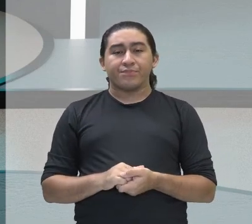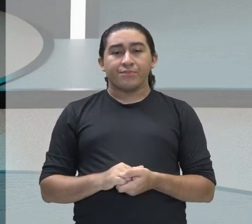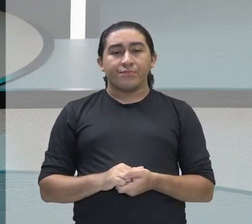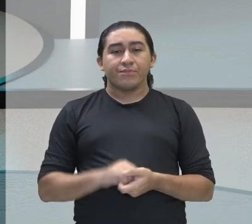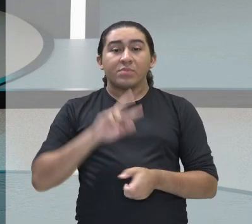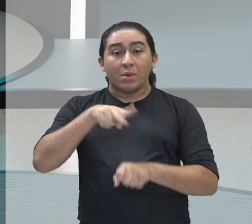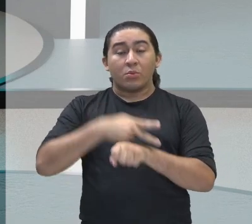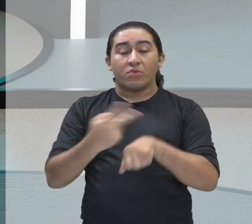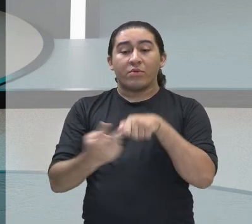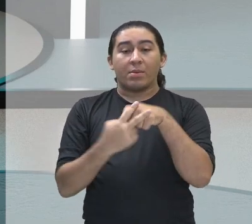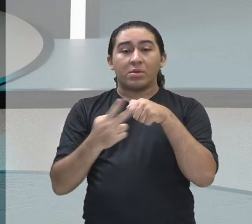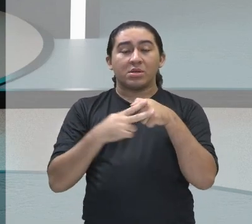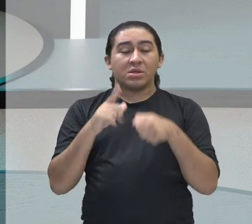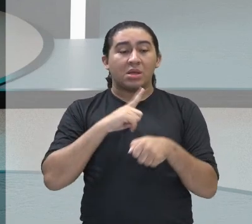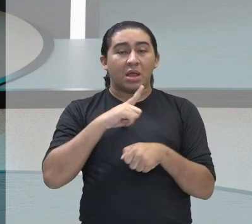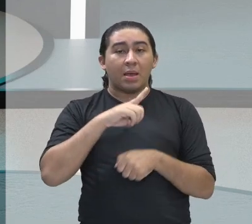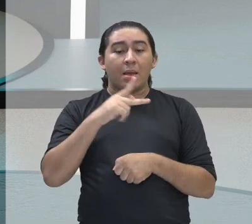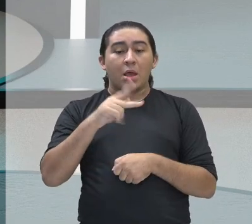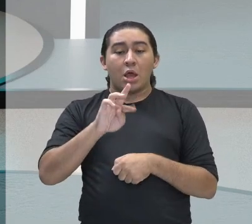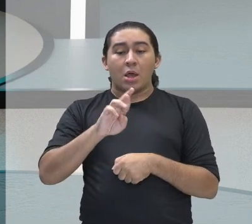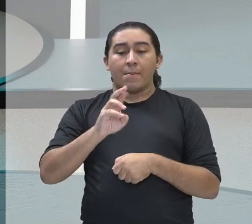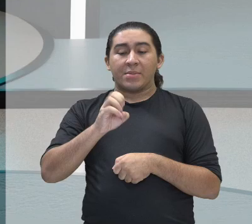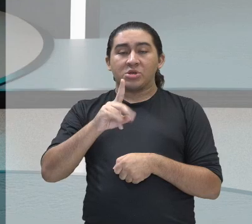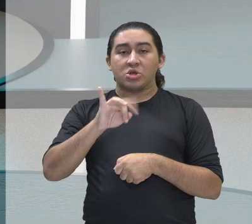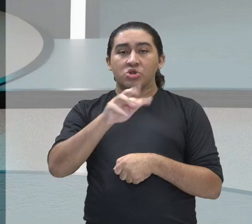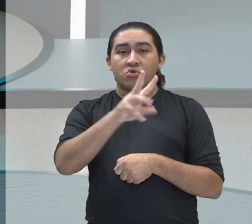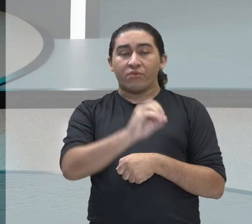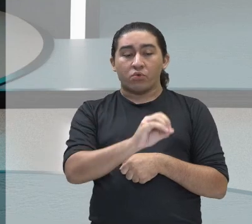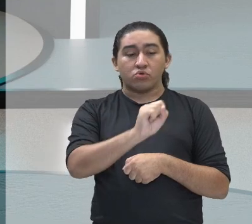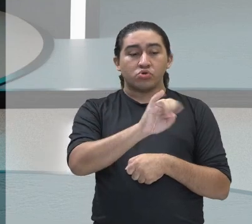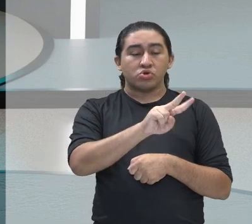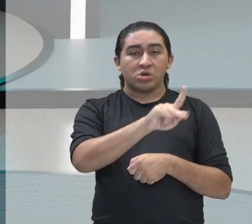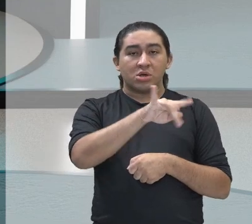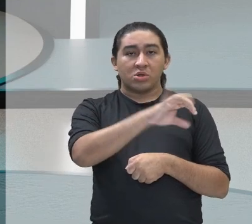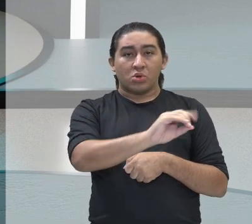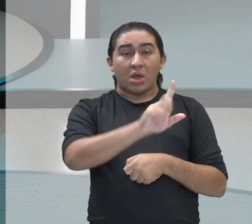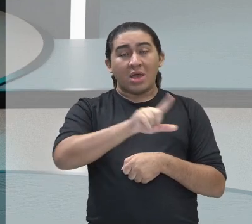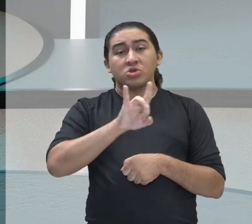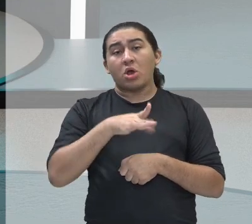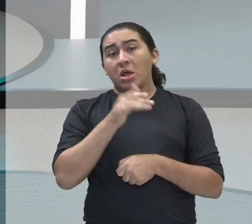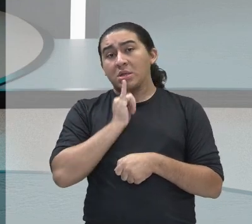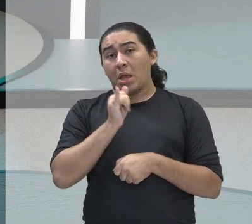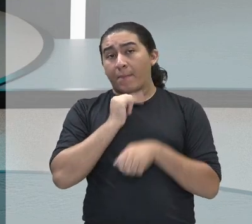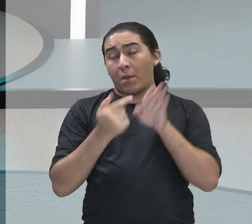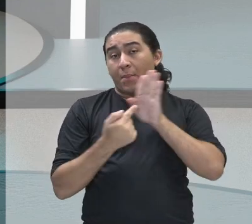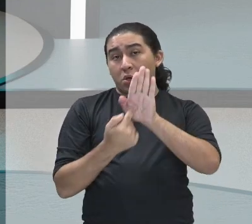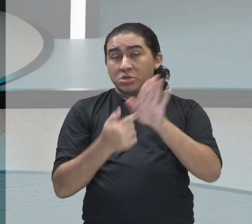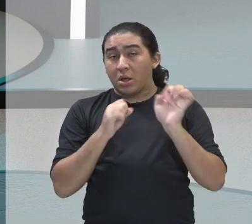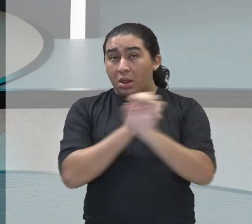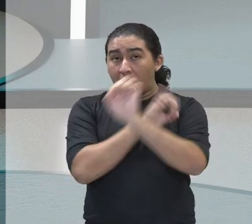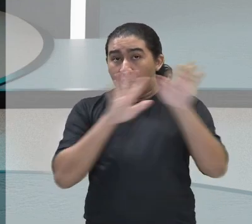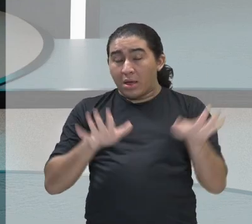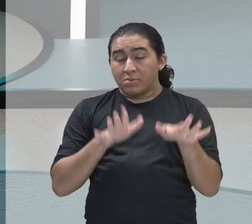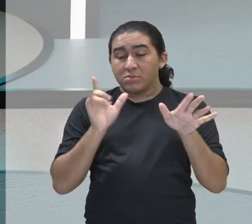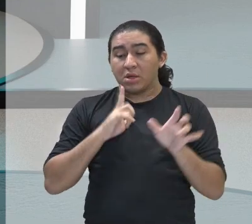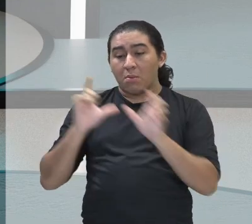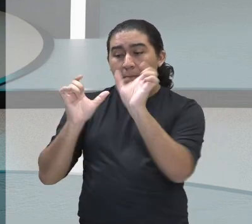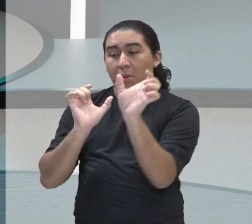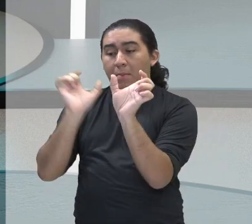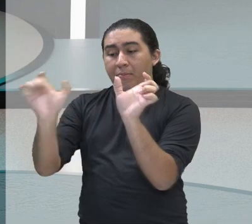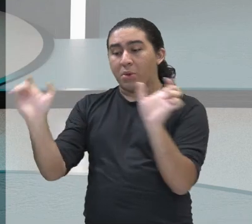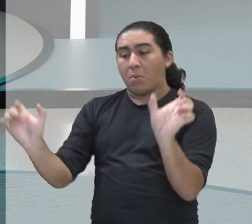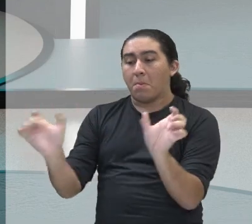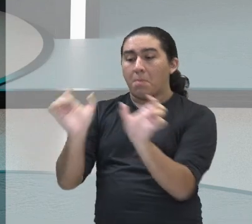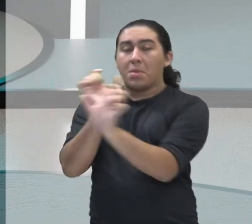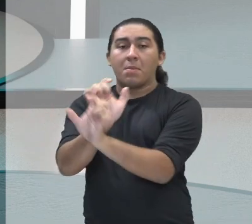de predicativo do sujeito. Isso aqui, gente, é só para exemplificar e para deixar claro que a posição do adjetivo em relação